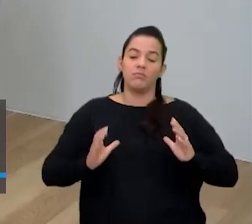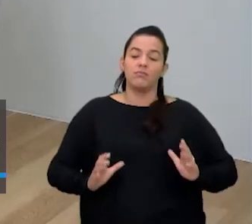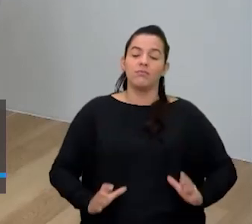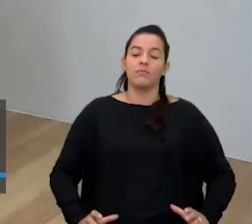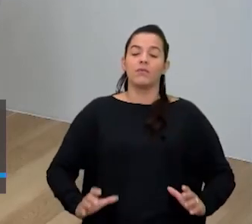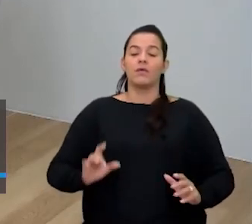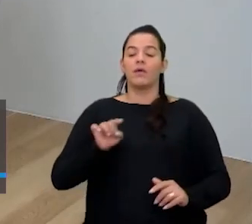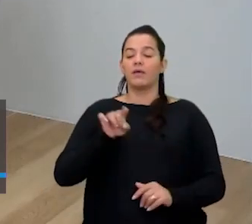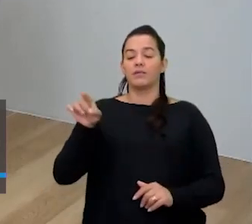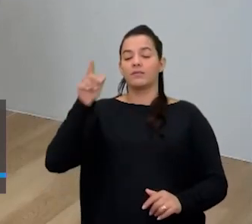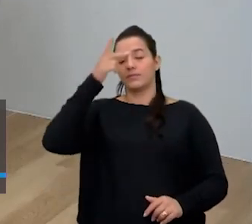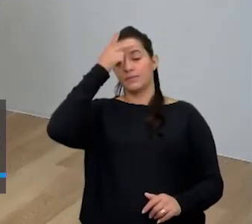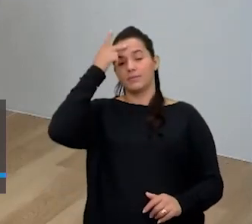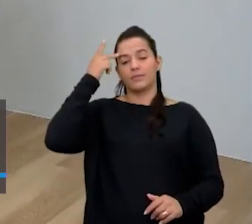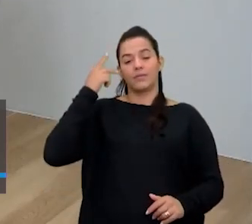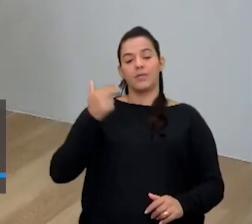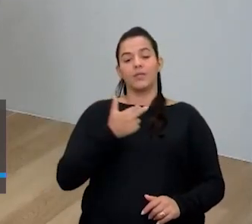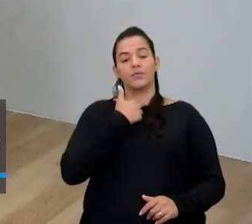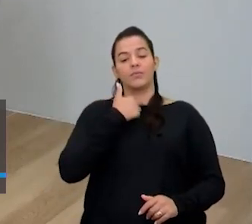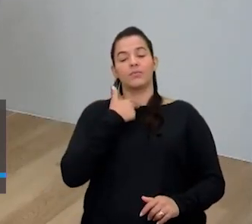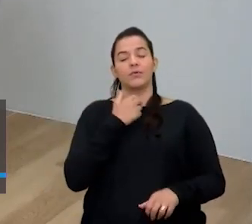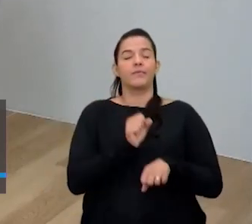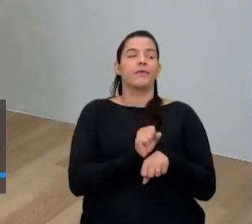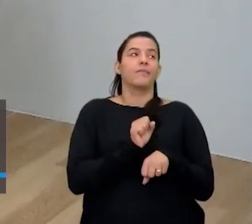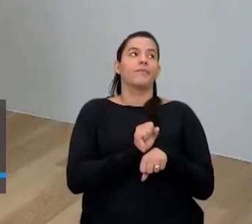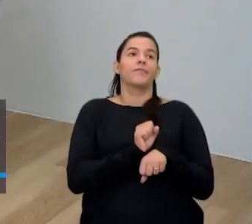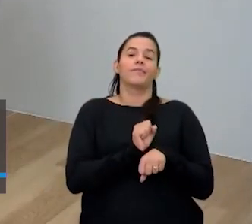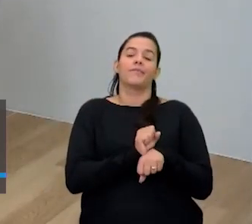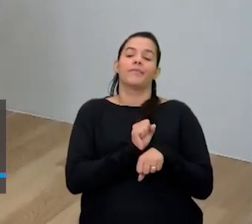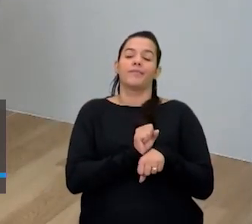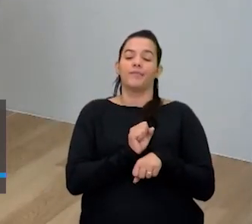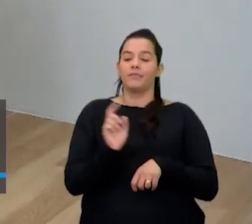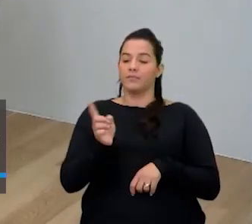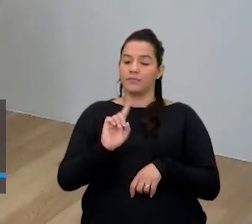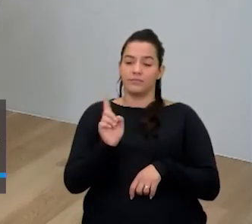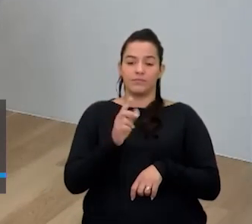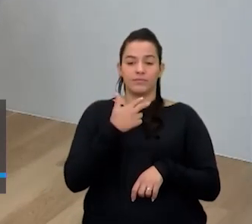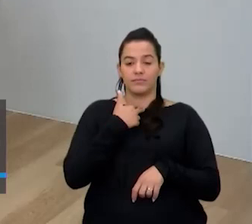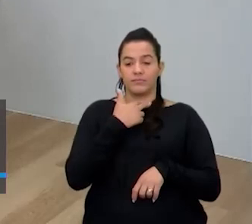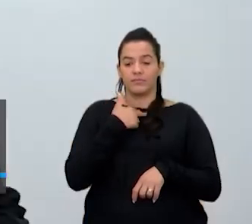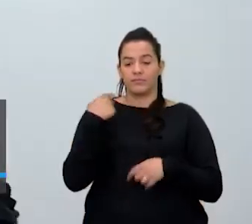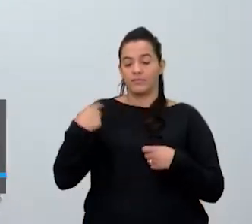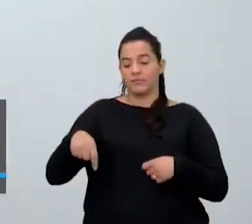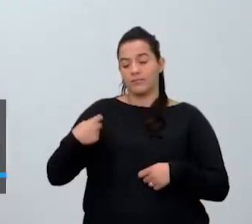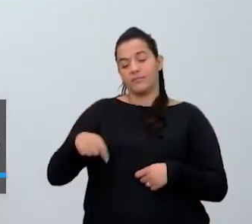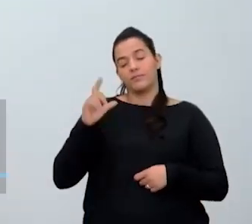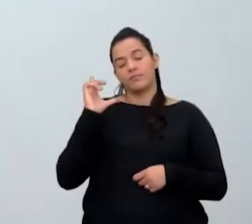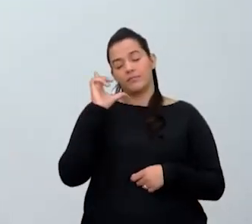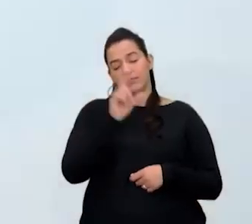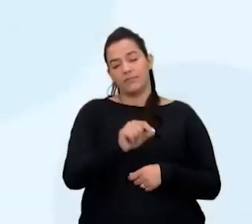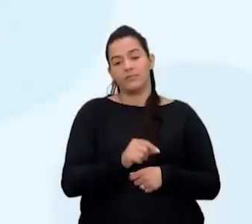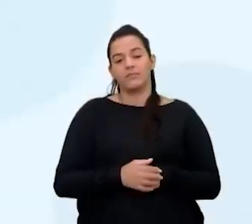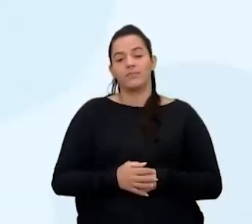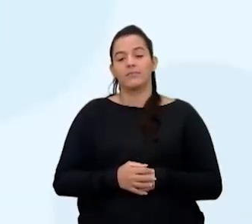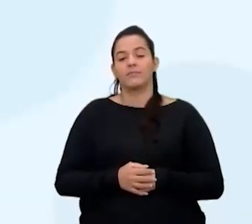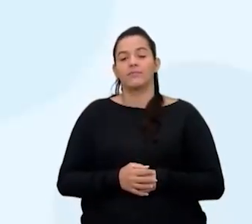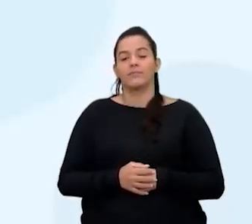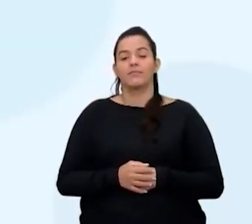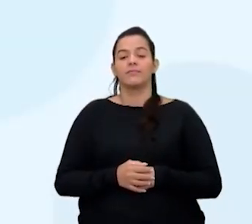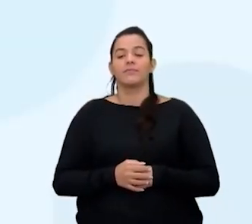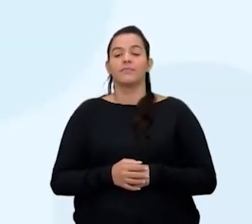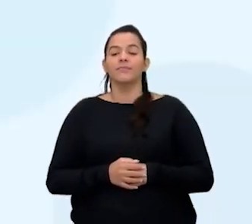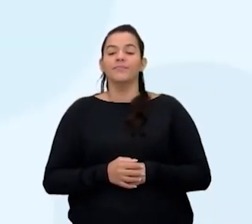ele não pode esperar, né? Vamos voltar aqui para a nossa classificação,